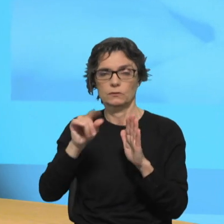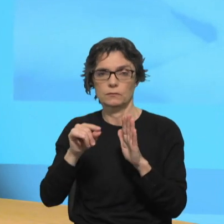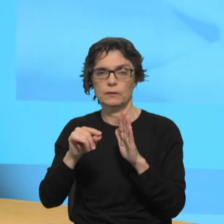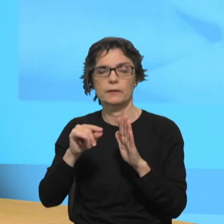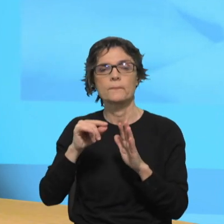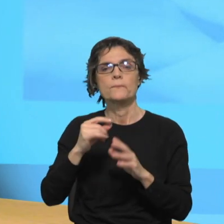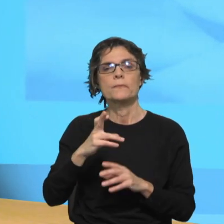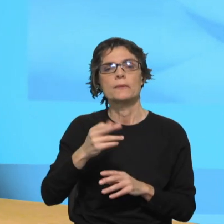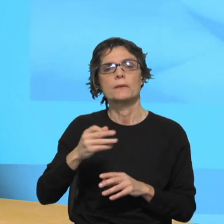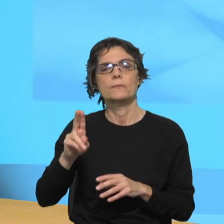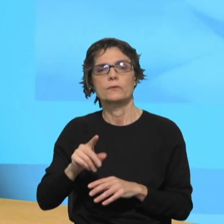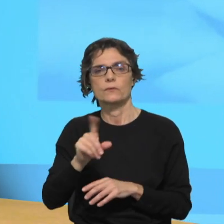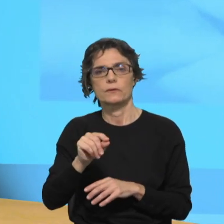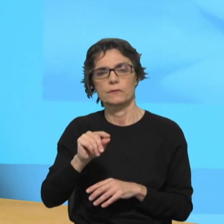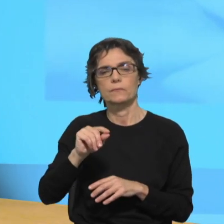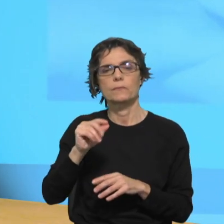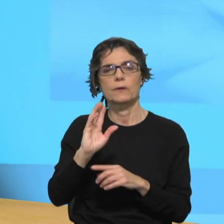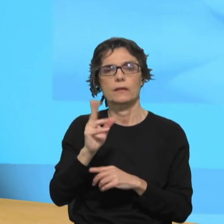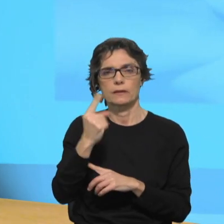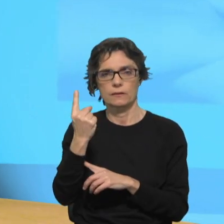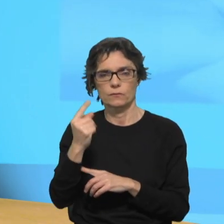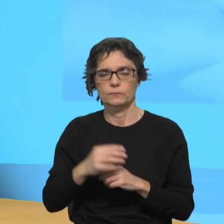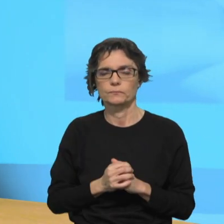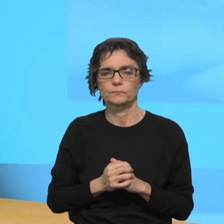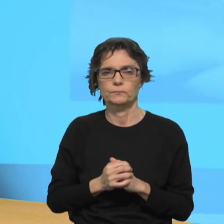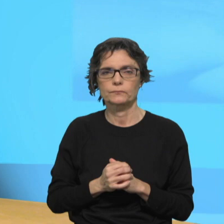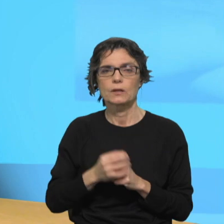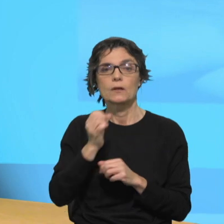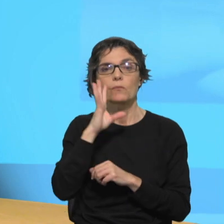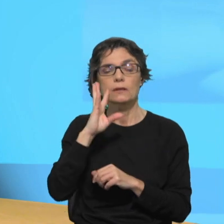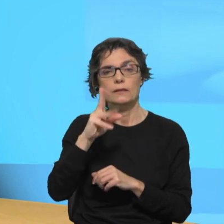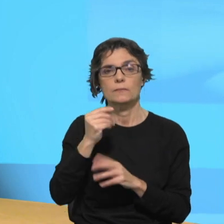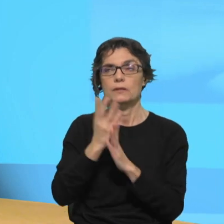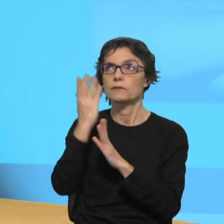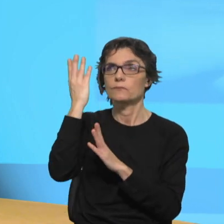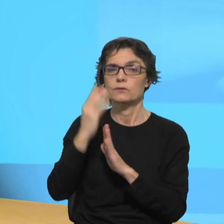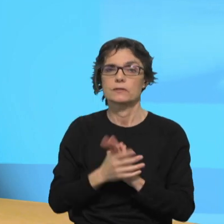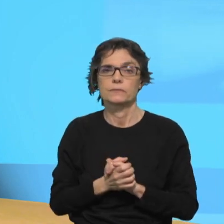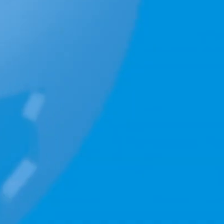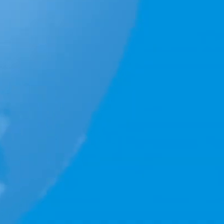RTP2 e também na Antena 1. Votos de uma ótima tarde e até amanhã, se Deus quiser.